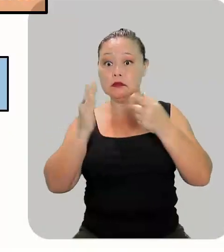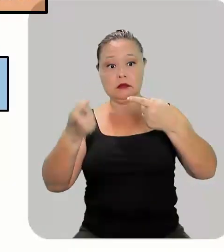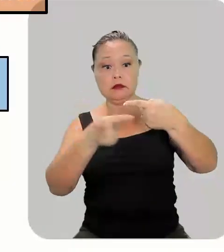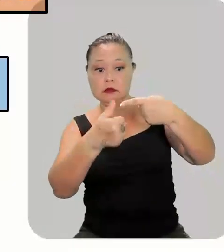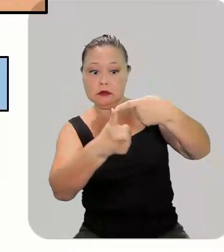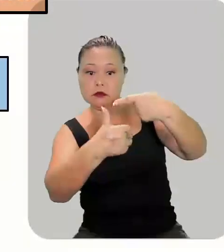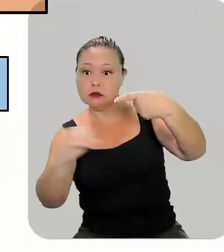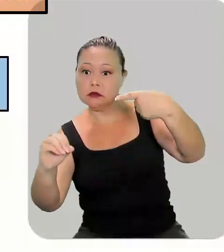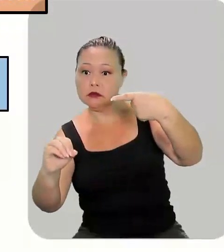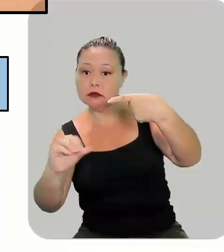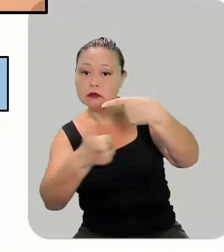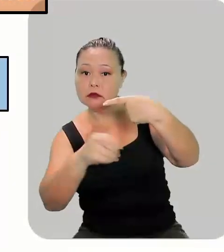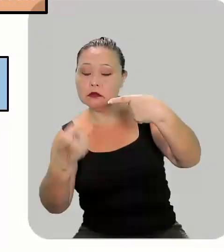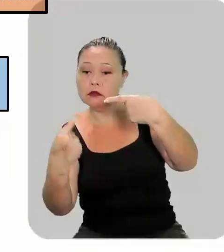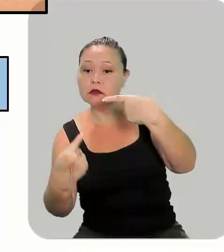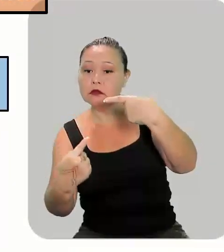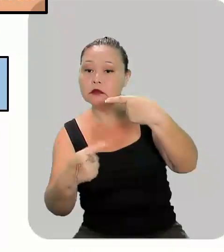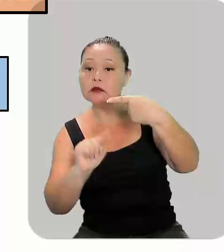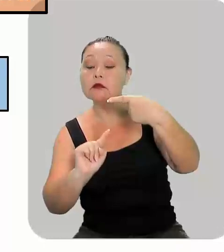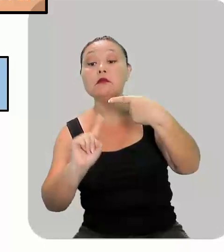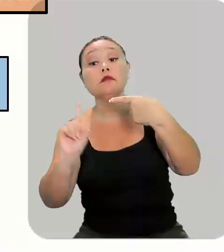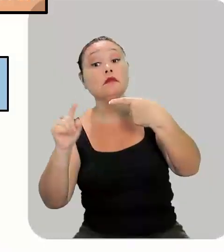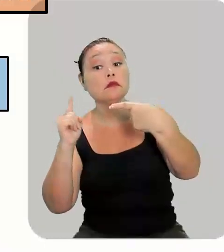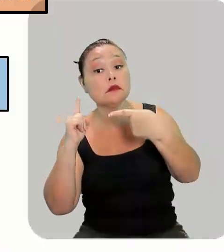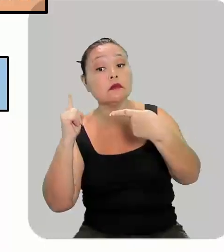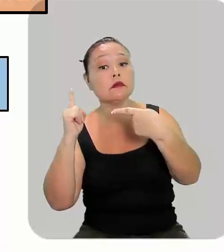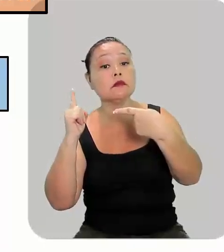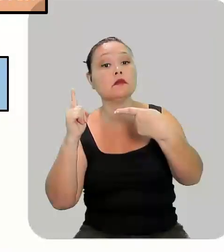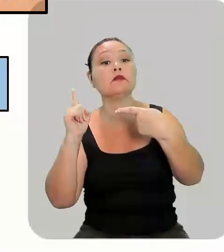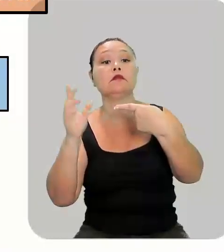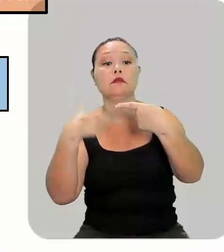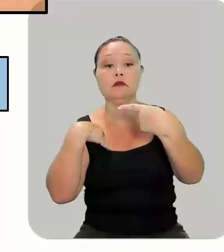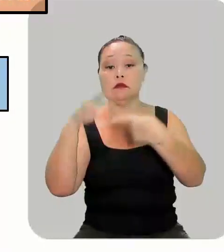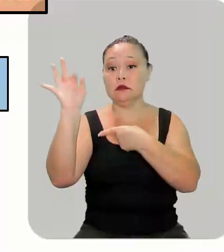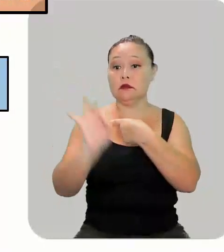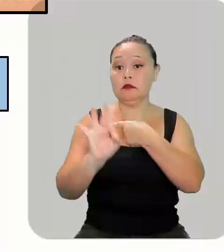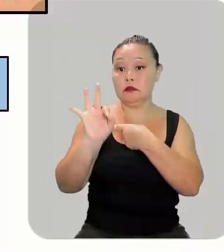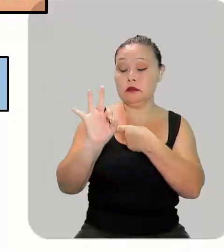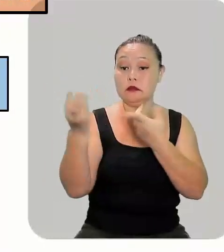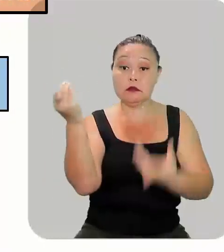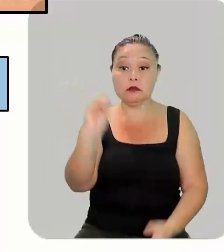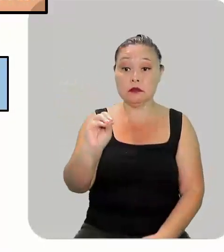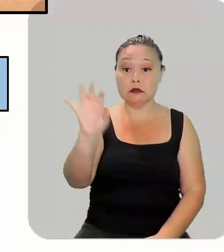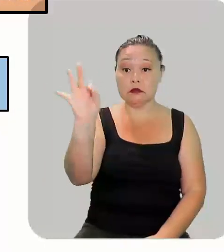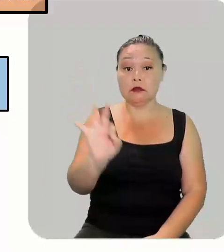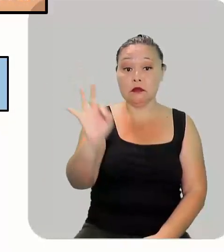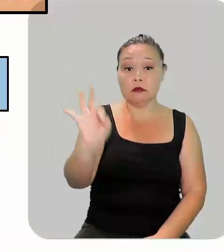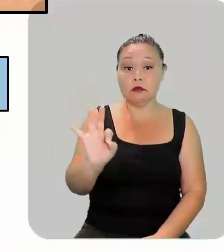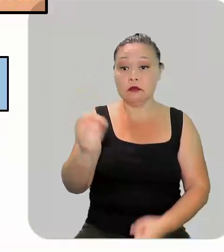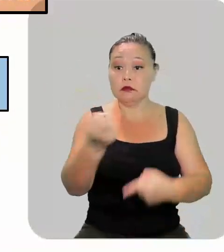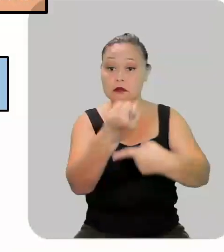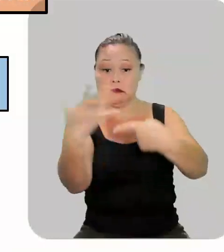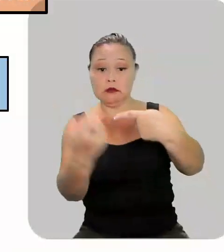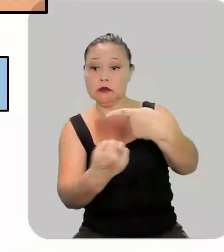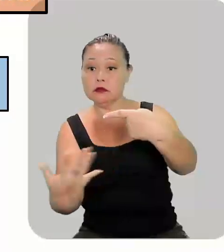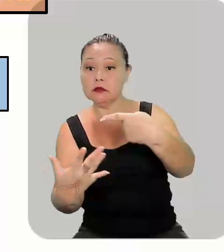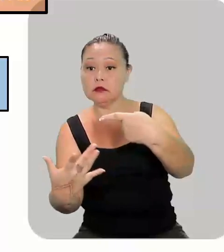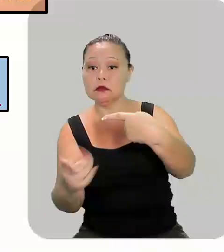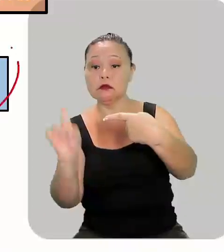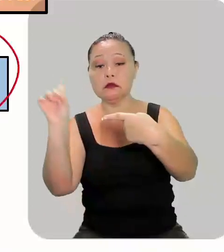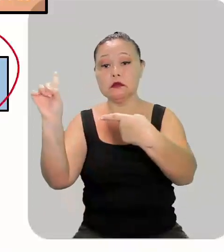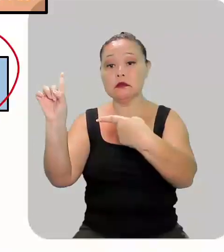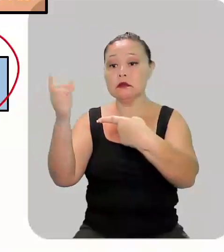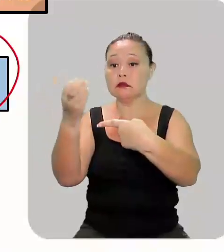100. Nós temos a representação dela em percentual, que é com símbolo, em forma de fração e na